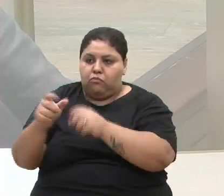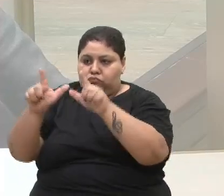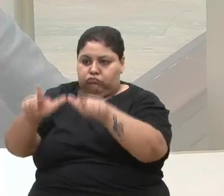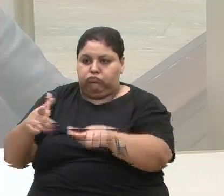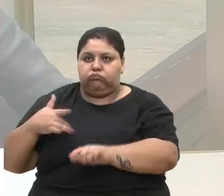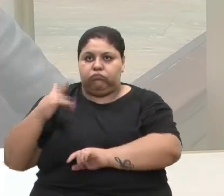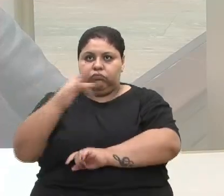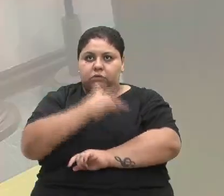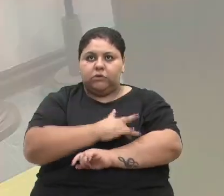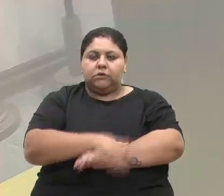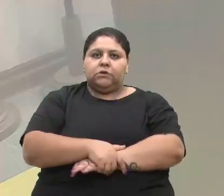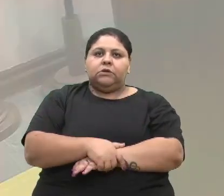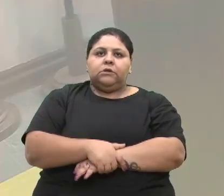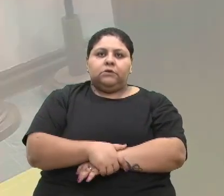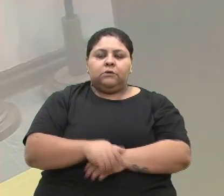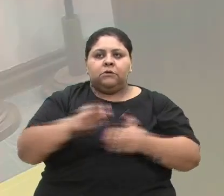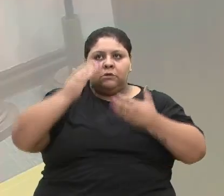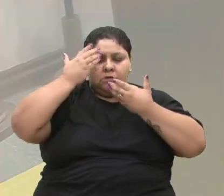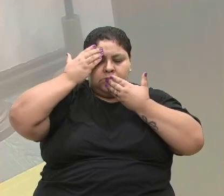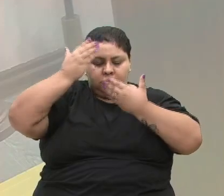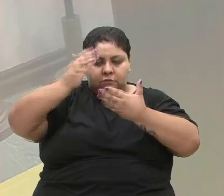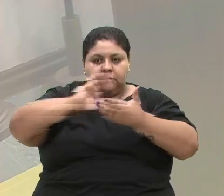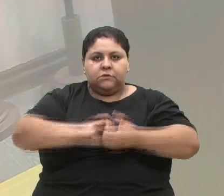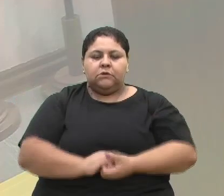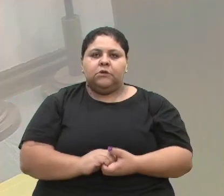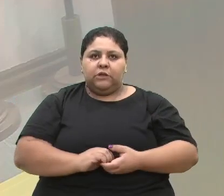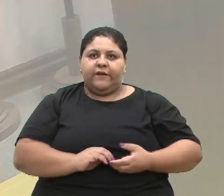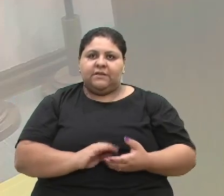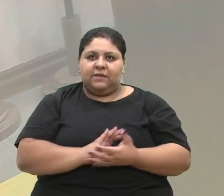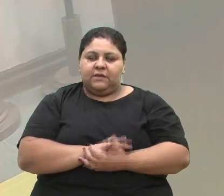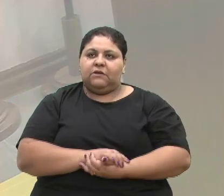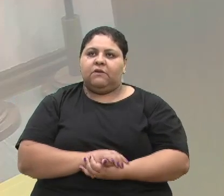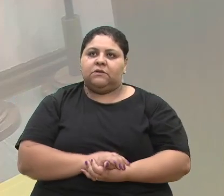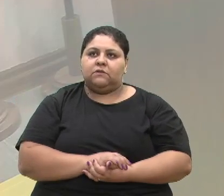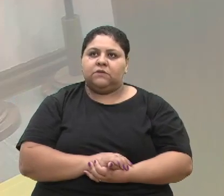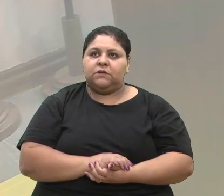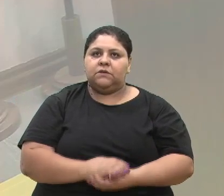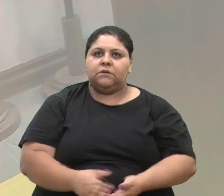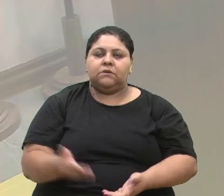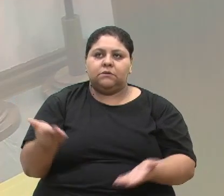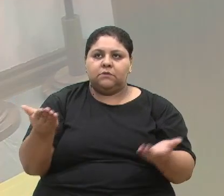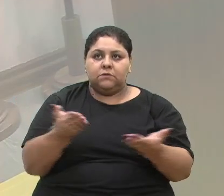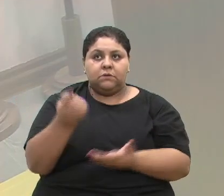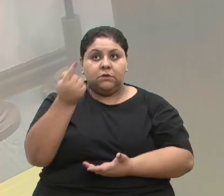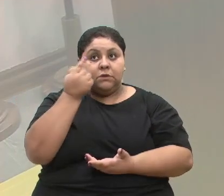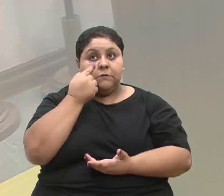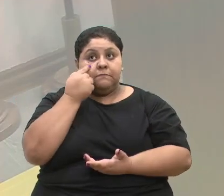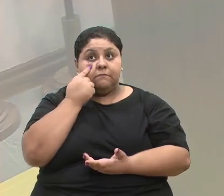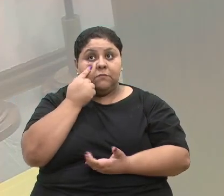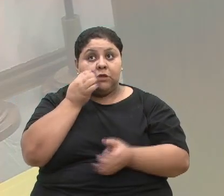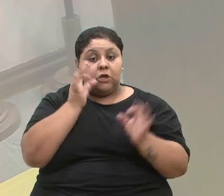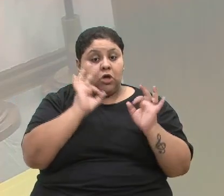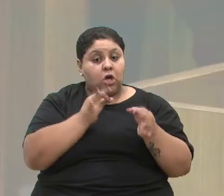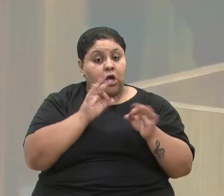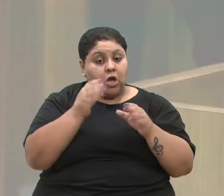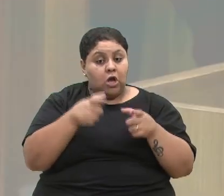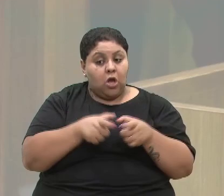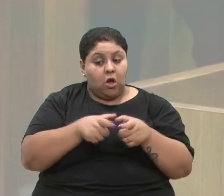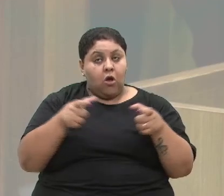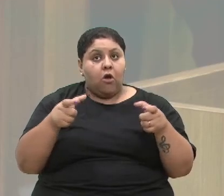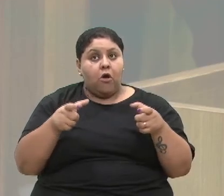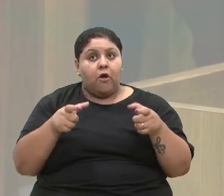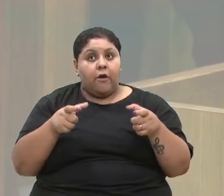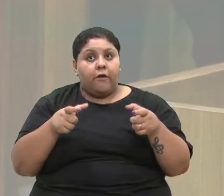saúde. Obrigado, vereadora Tati. É o que a gente vê mundo afora que funciona, porque a